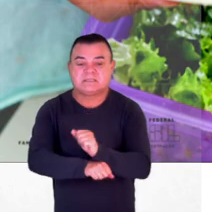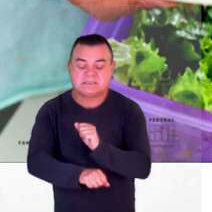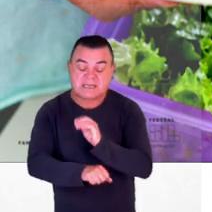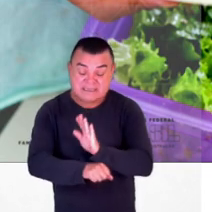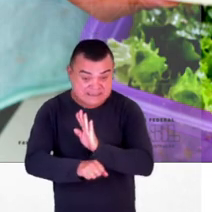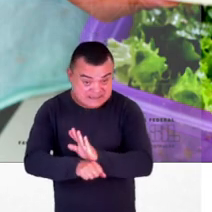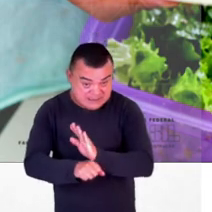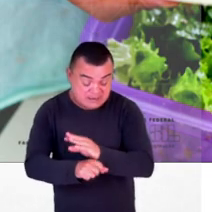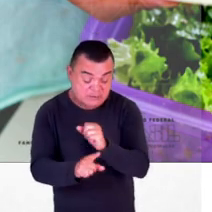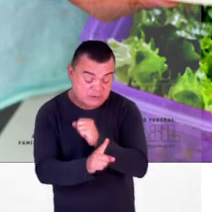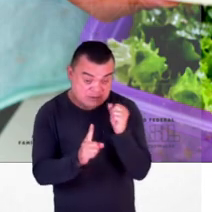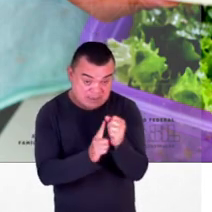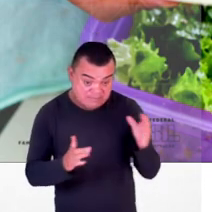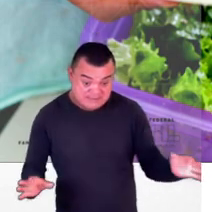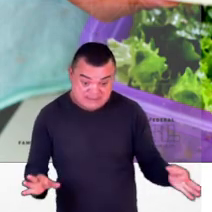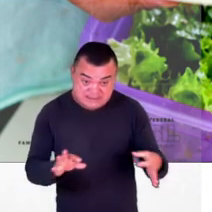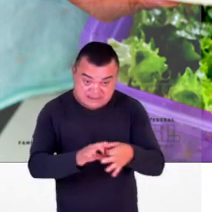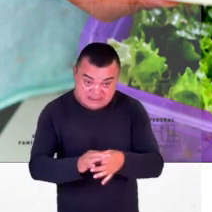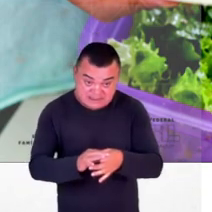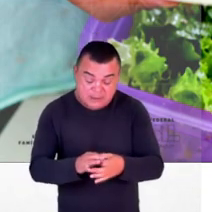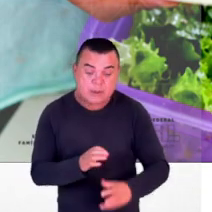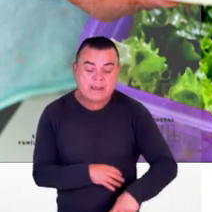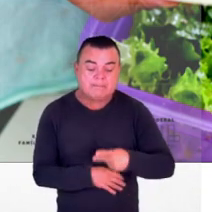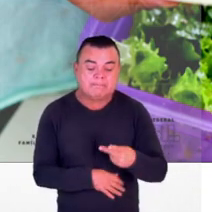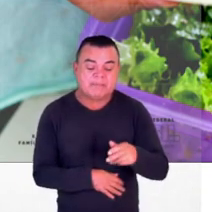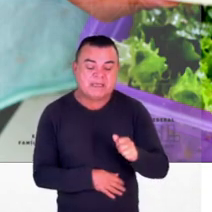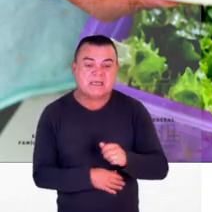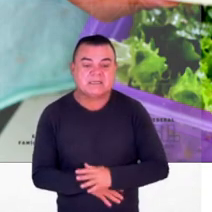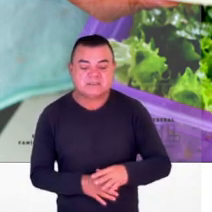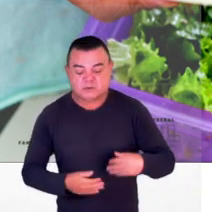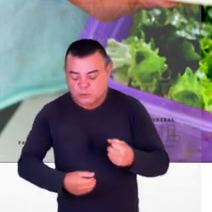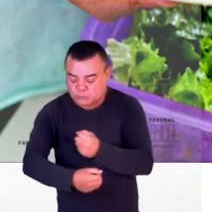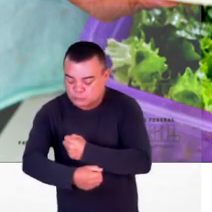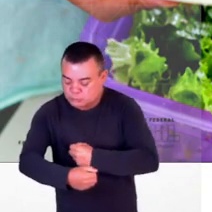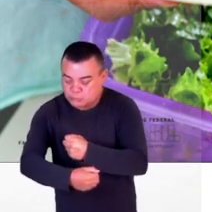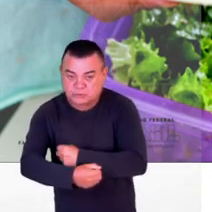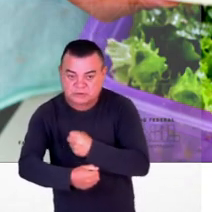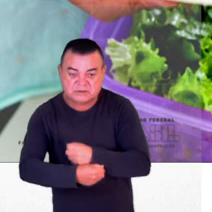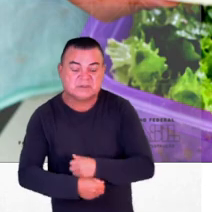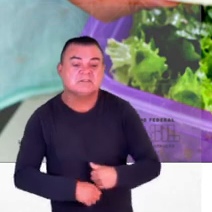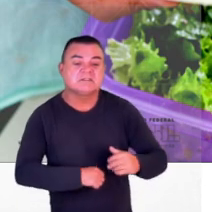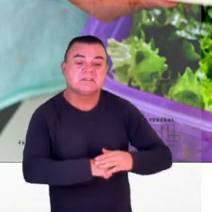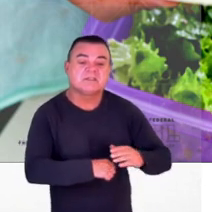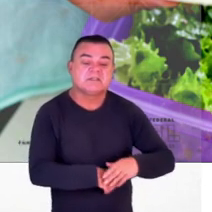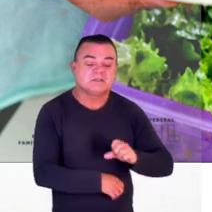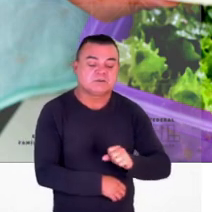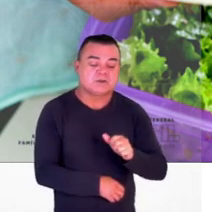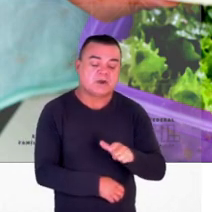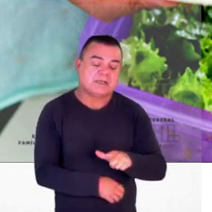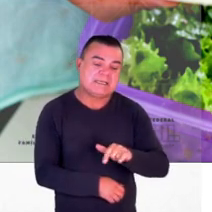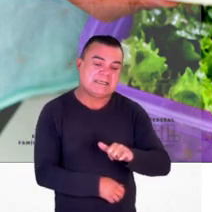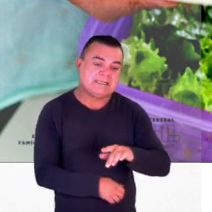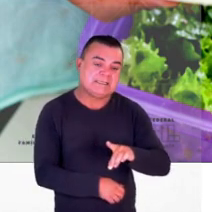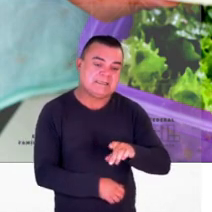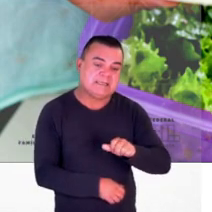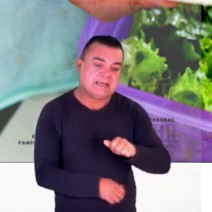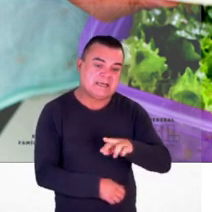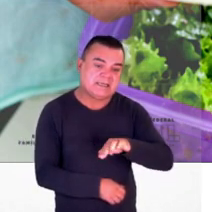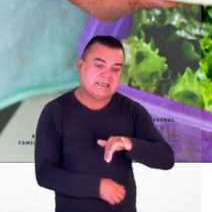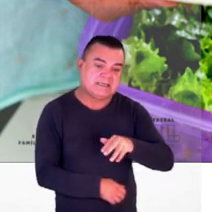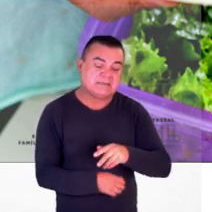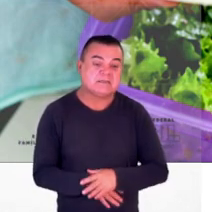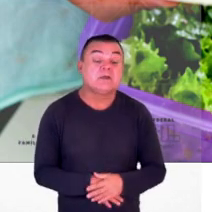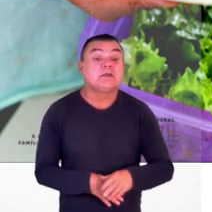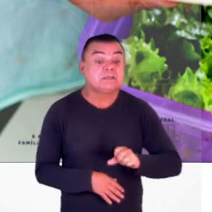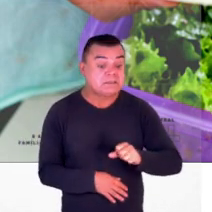integração o pa nas cozinhas solidárias Então já citado aqui né também acho que o Samuel mesmo falou um pouquinho de desse